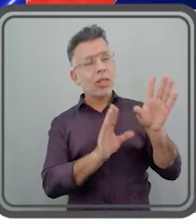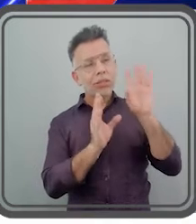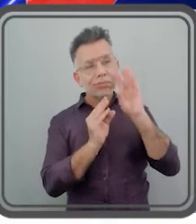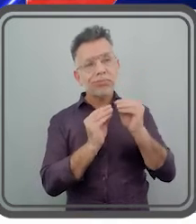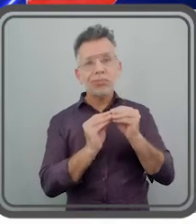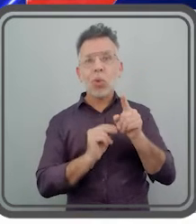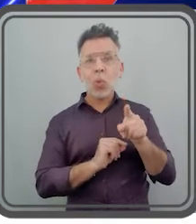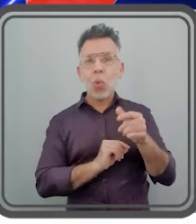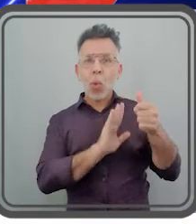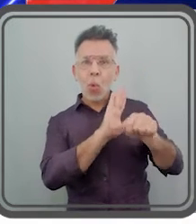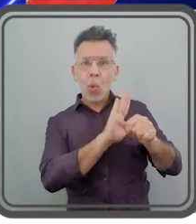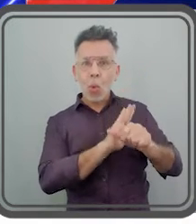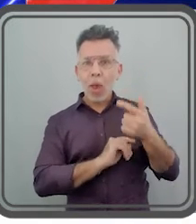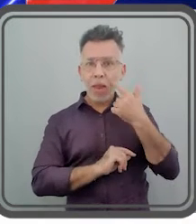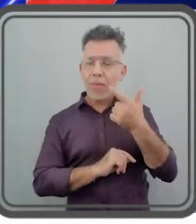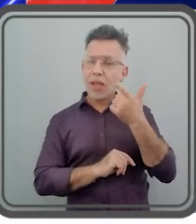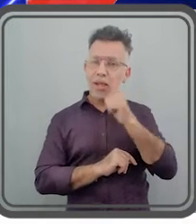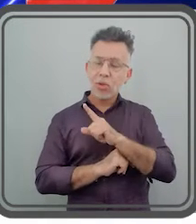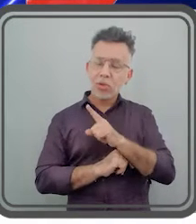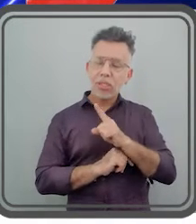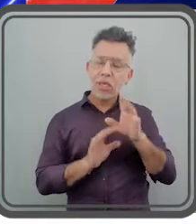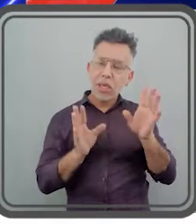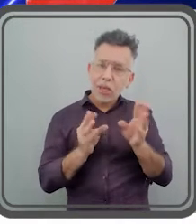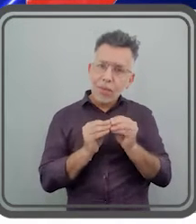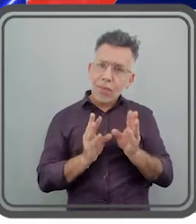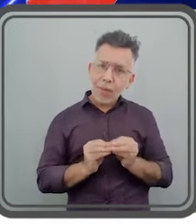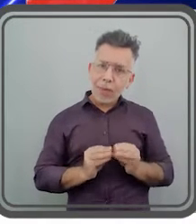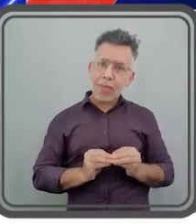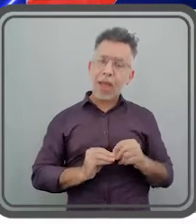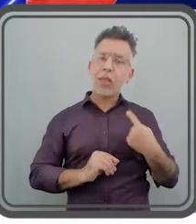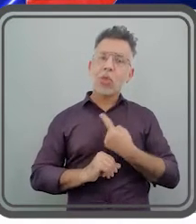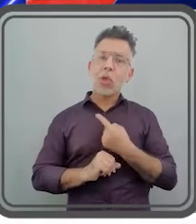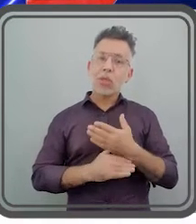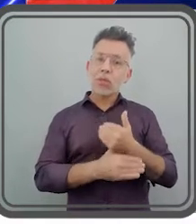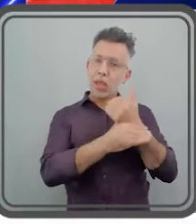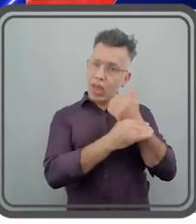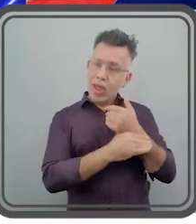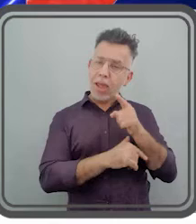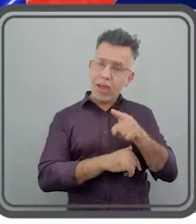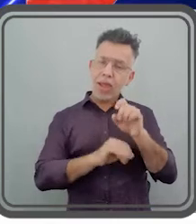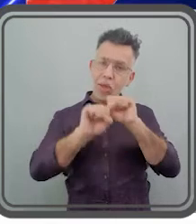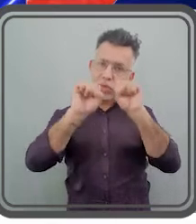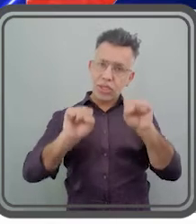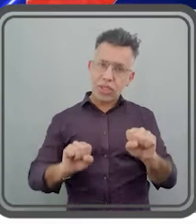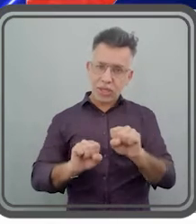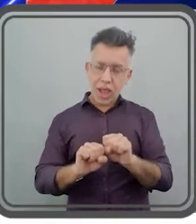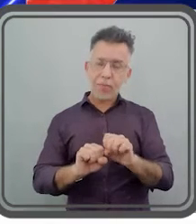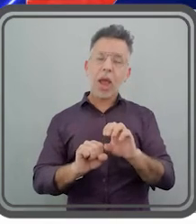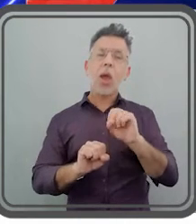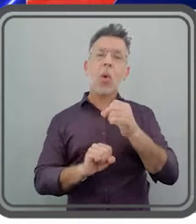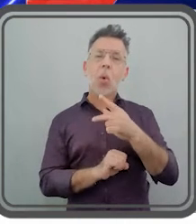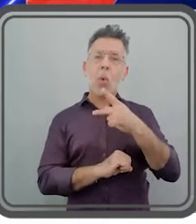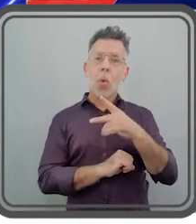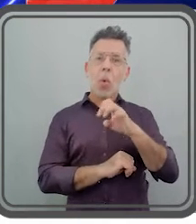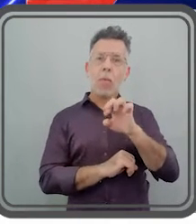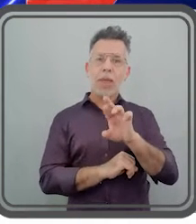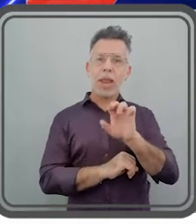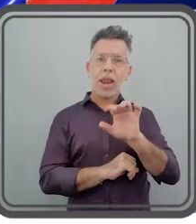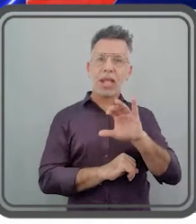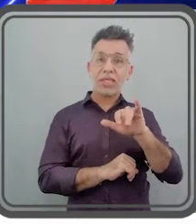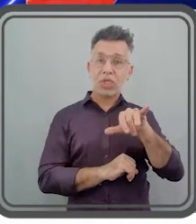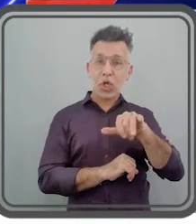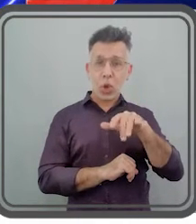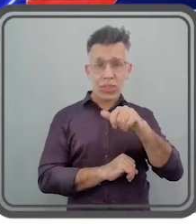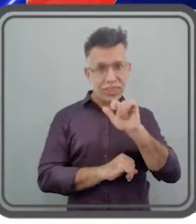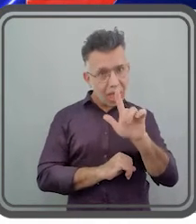feedback que elas têm para a gente ir com isso naturalmente e otimizando a nossa tecnologia de que o sistema operacional para hotéis Então a gente tem